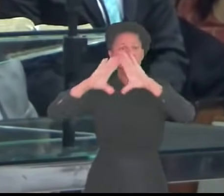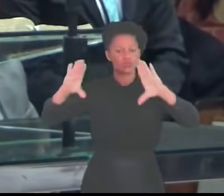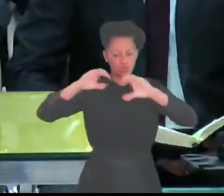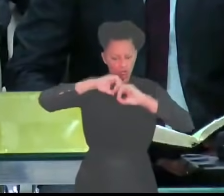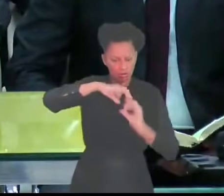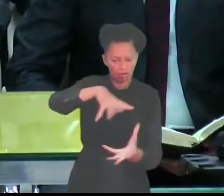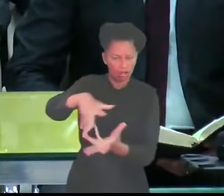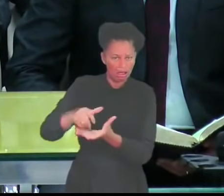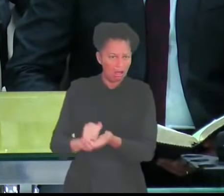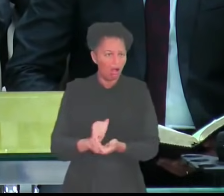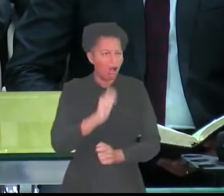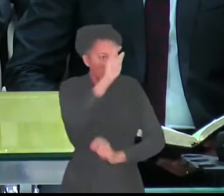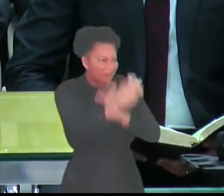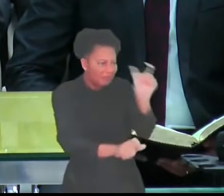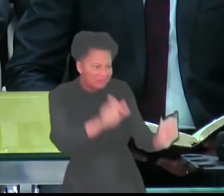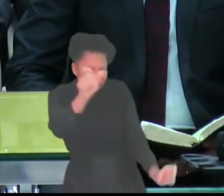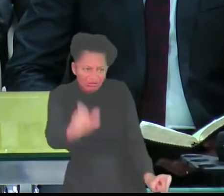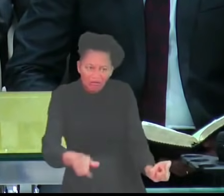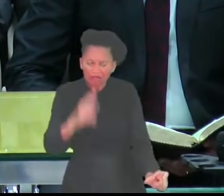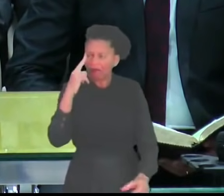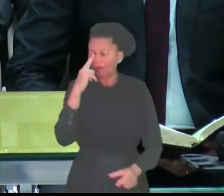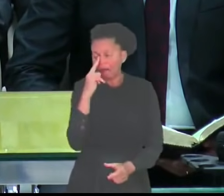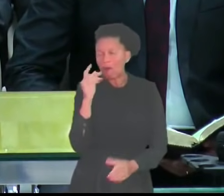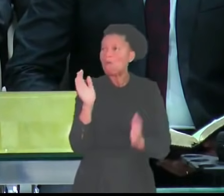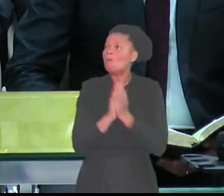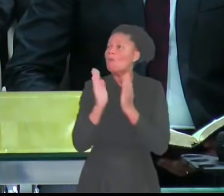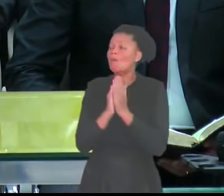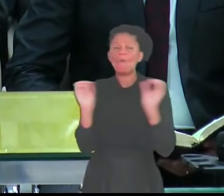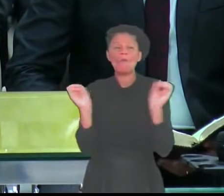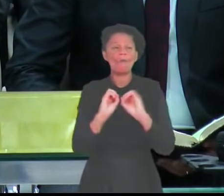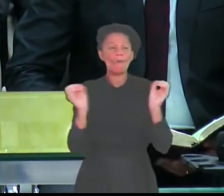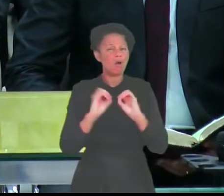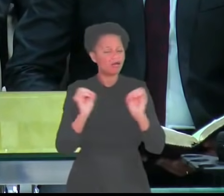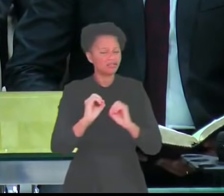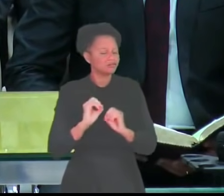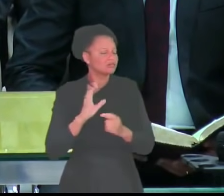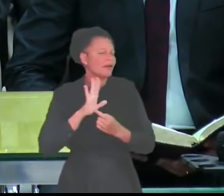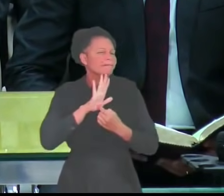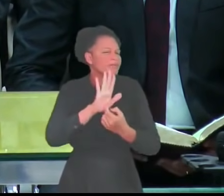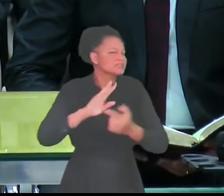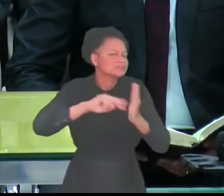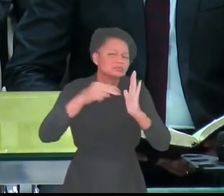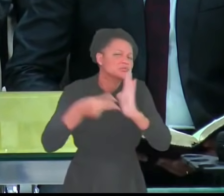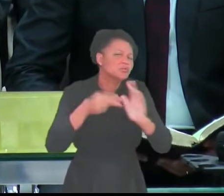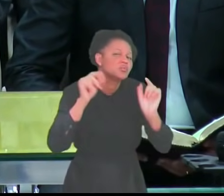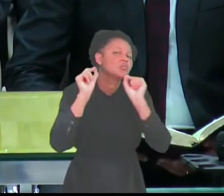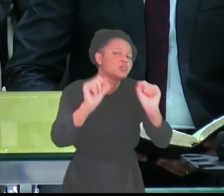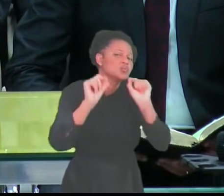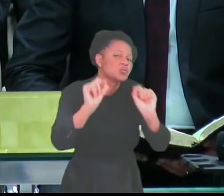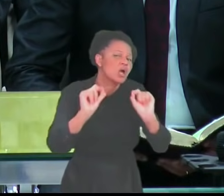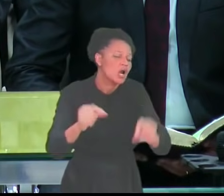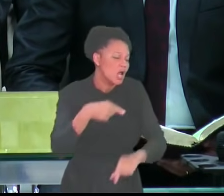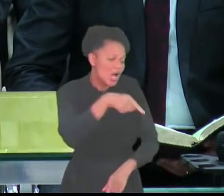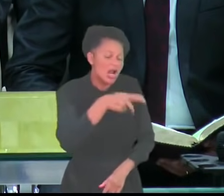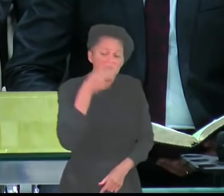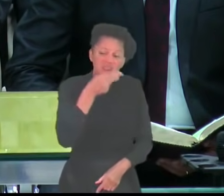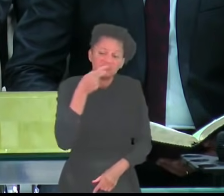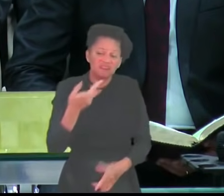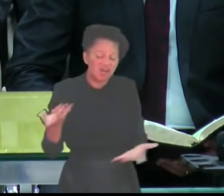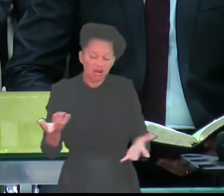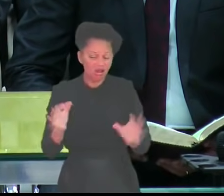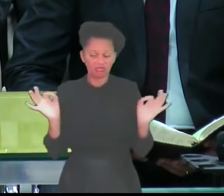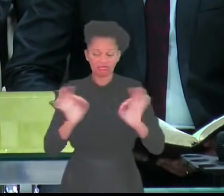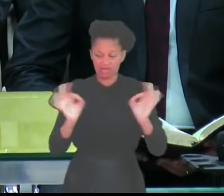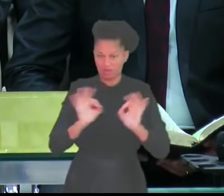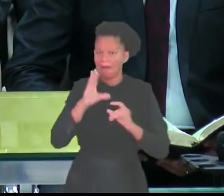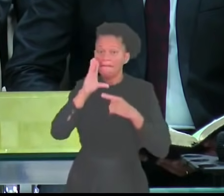O crente que não ora, sabe o que é que ele está dizendo tacitamente? O crente que não ora, ele está dizendo sem palavras.